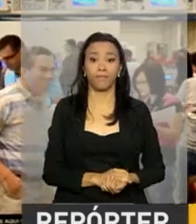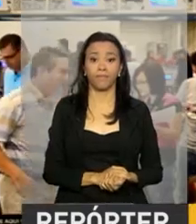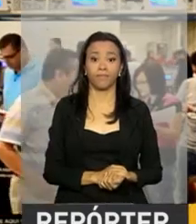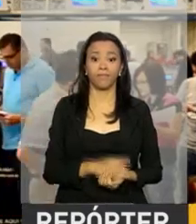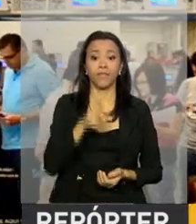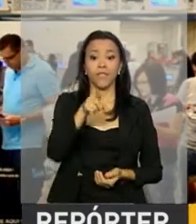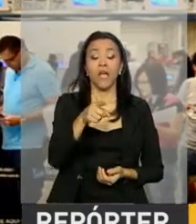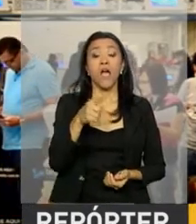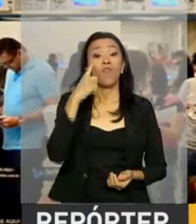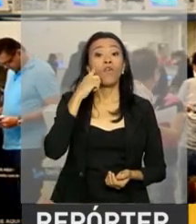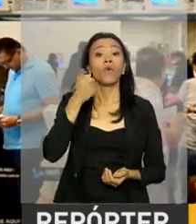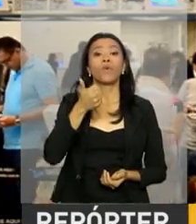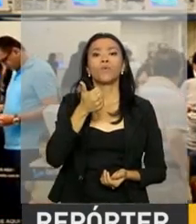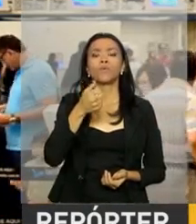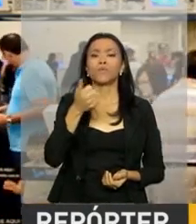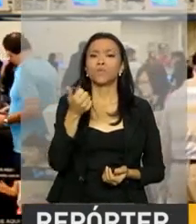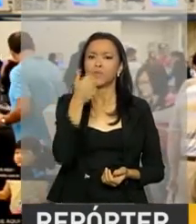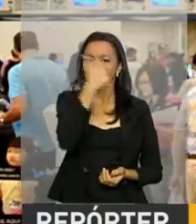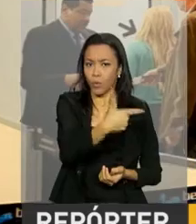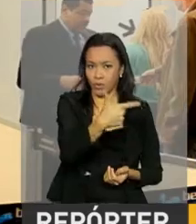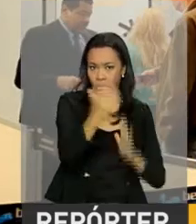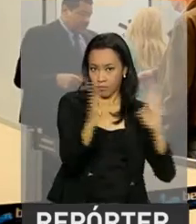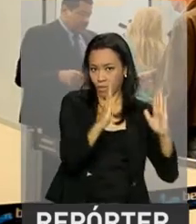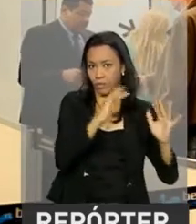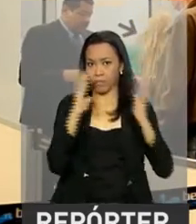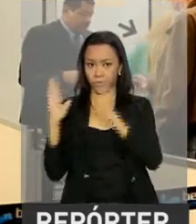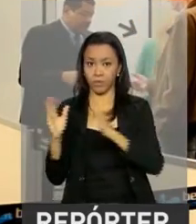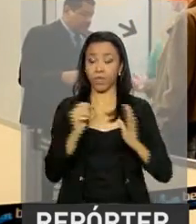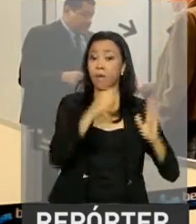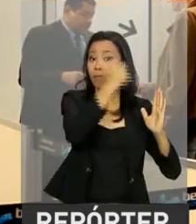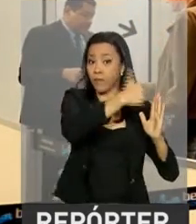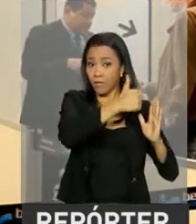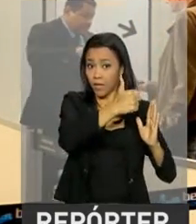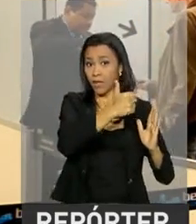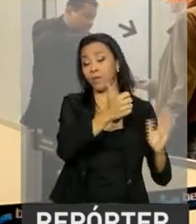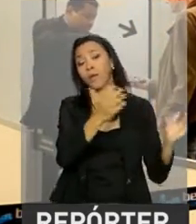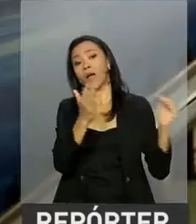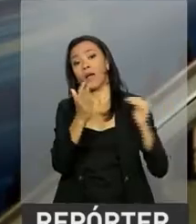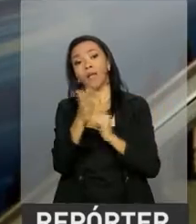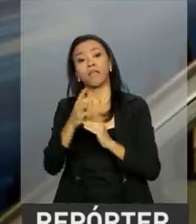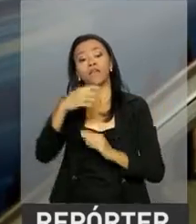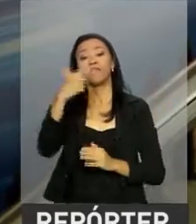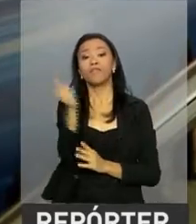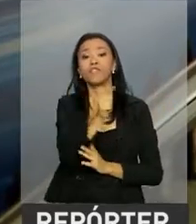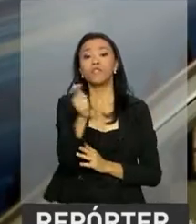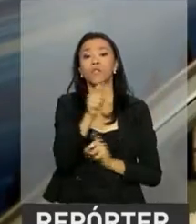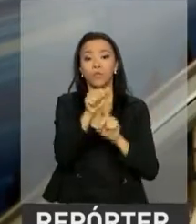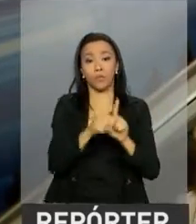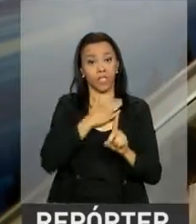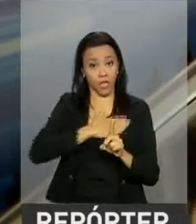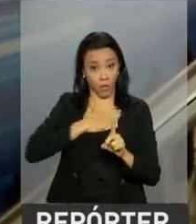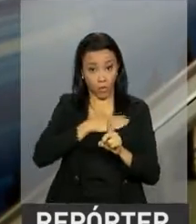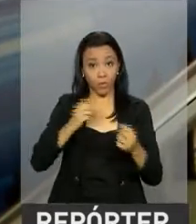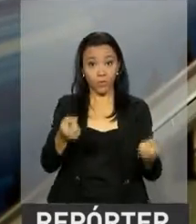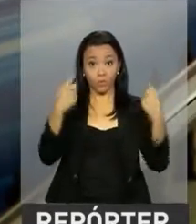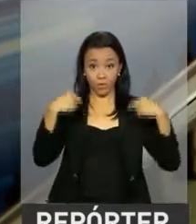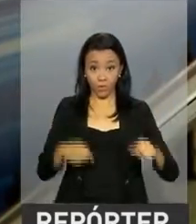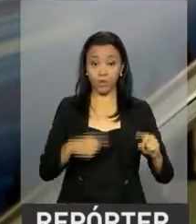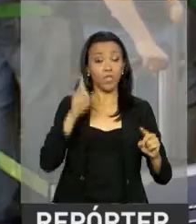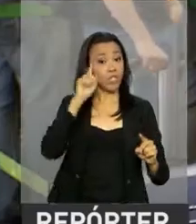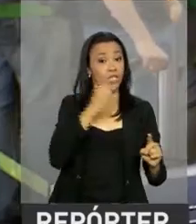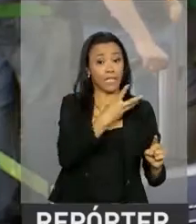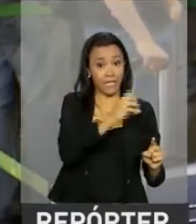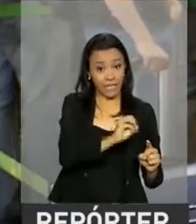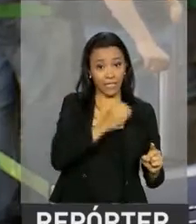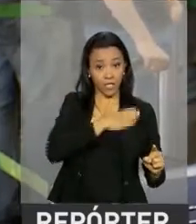foram analisados dois períodos distintos entre o dia 1º eo dia 22 de agosto para os jogos olímpicos entre os dias